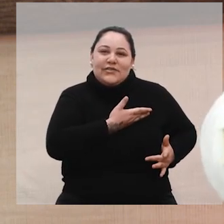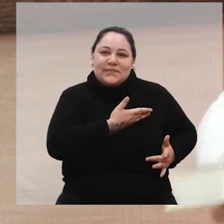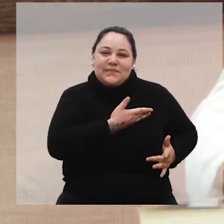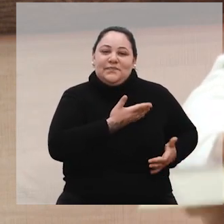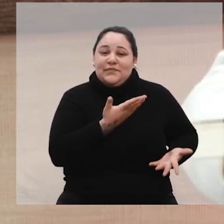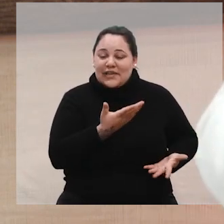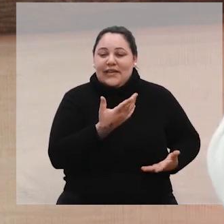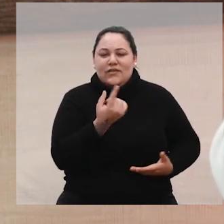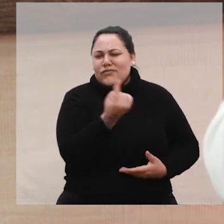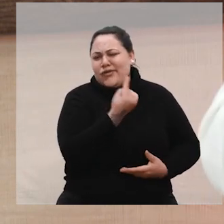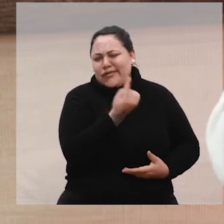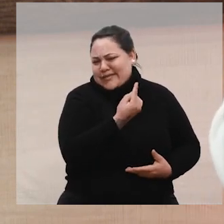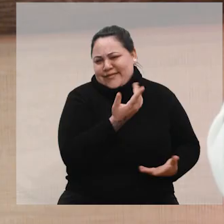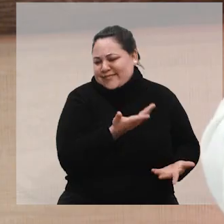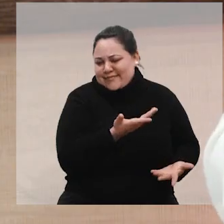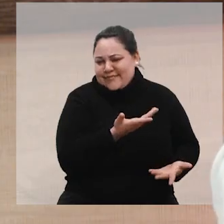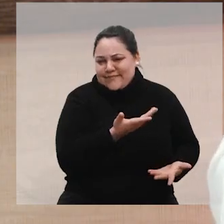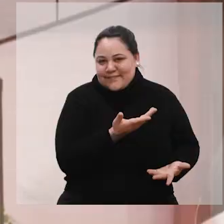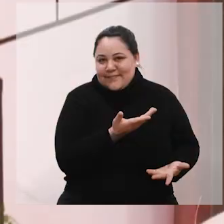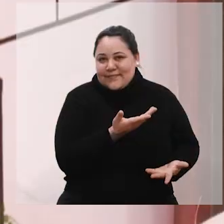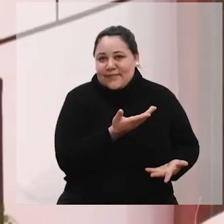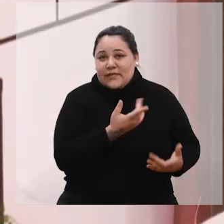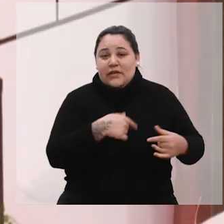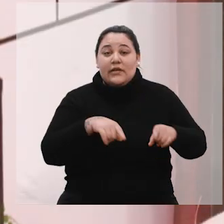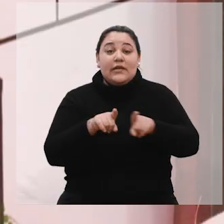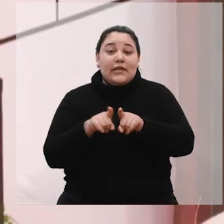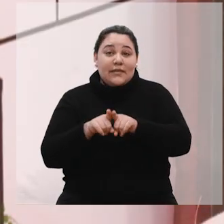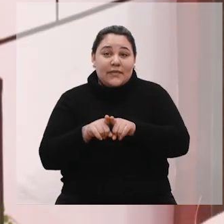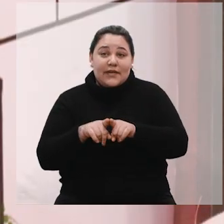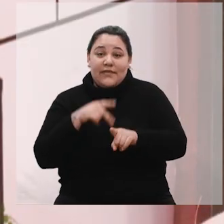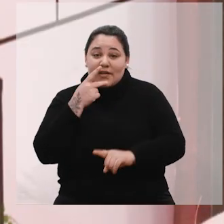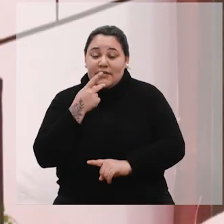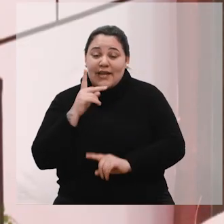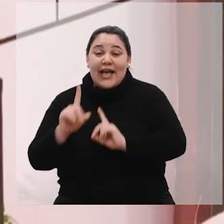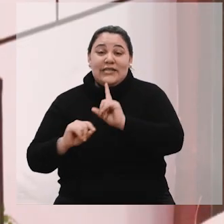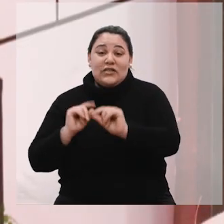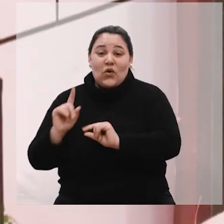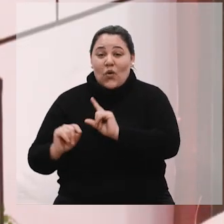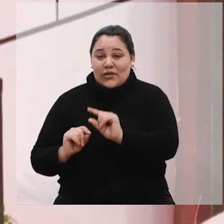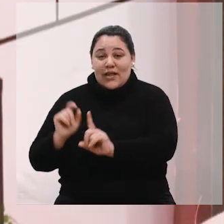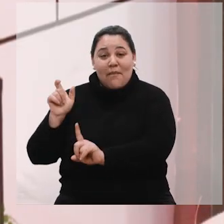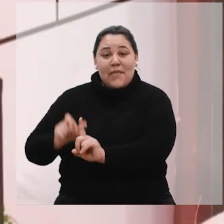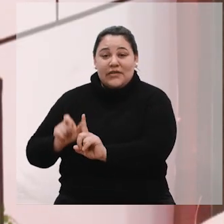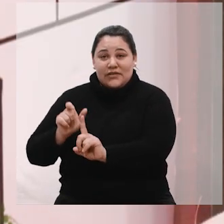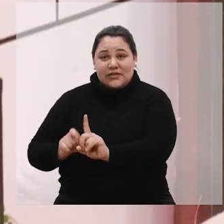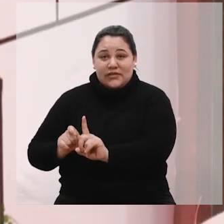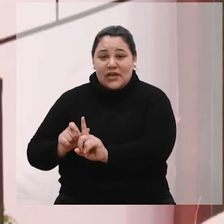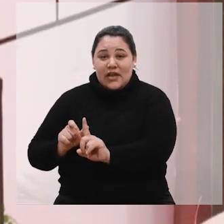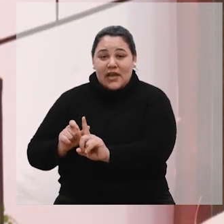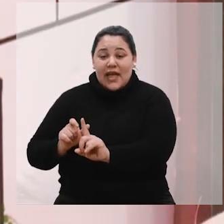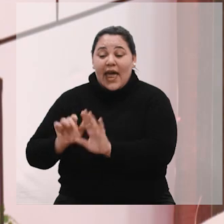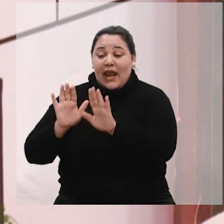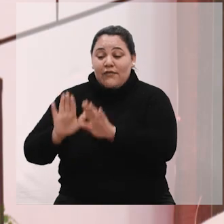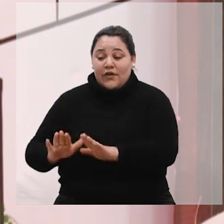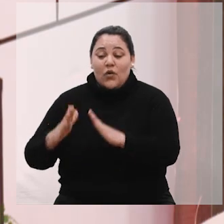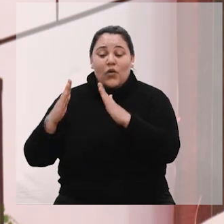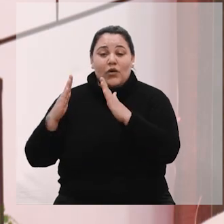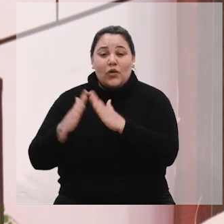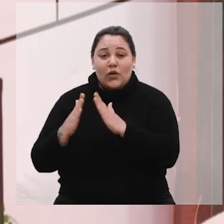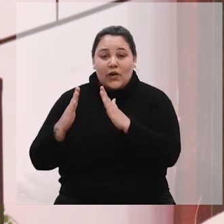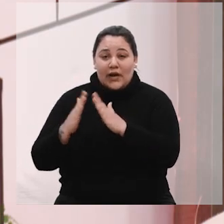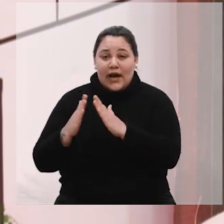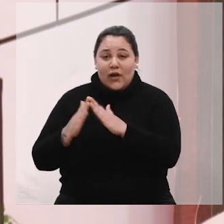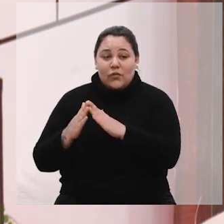estar sozinho não se torna tão sozinho. E né? sem contar que nas escolhas da Sol, ela foi para albergues,